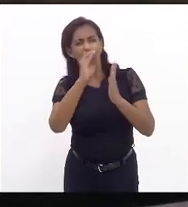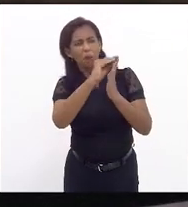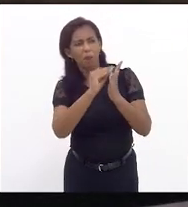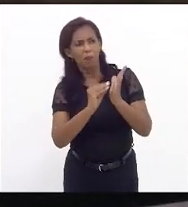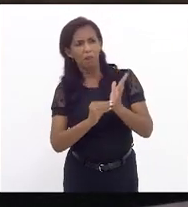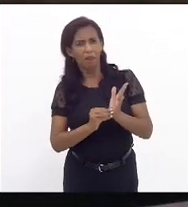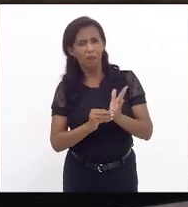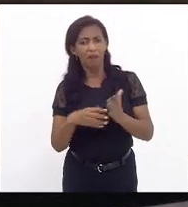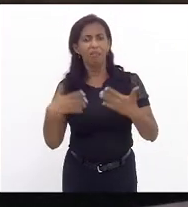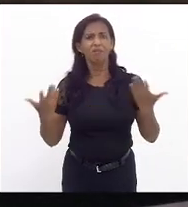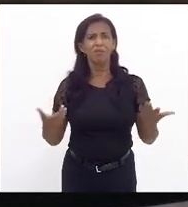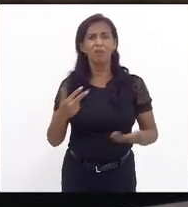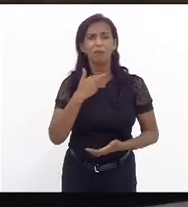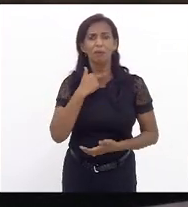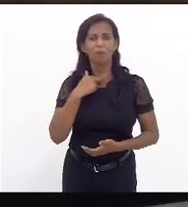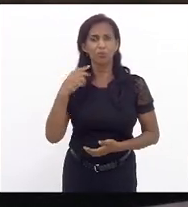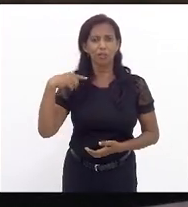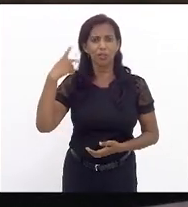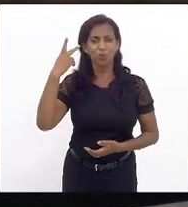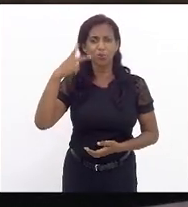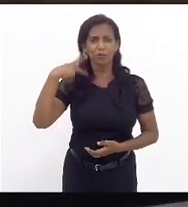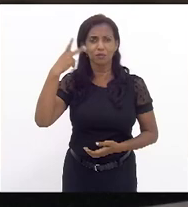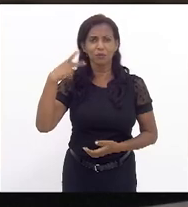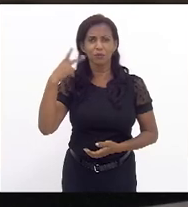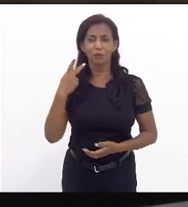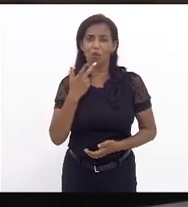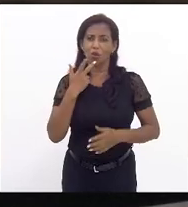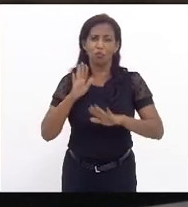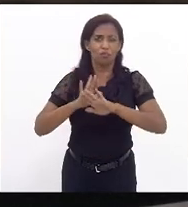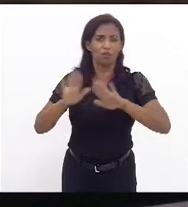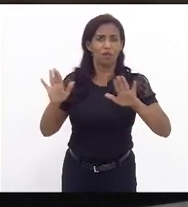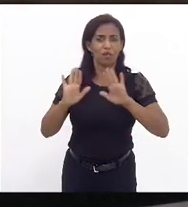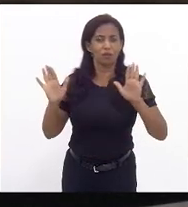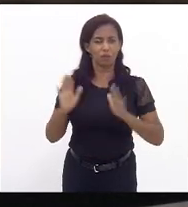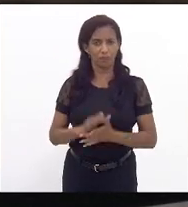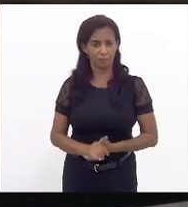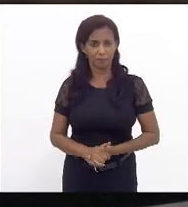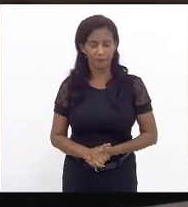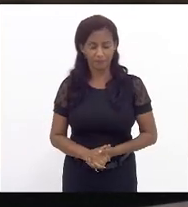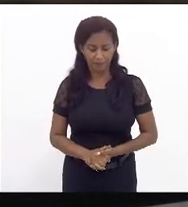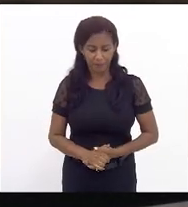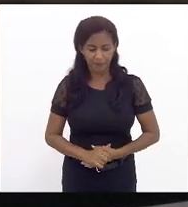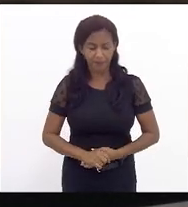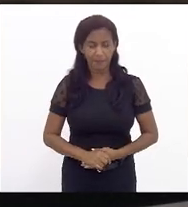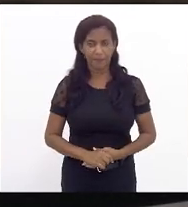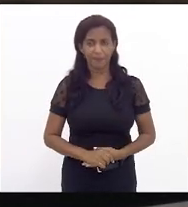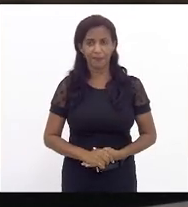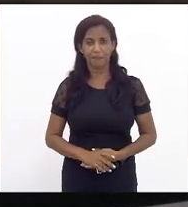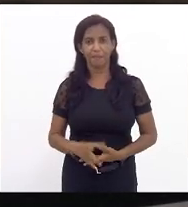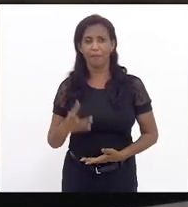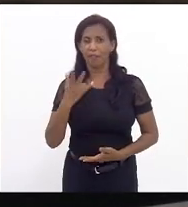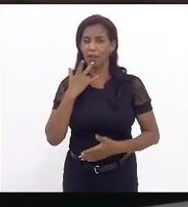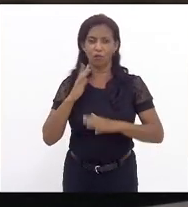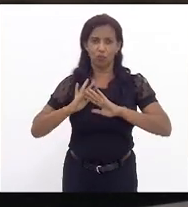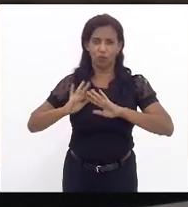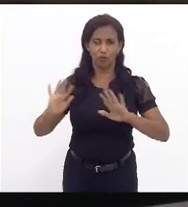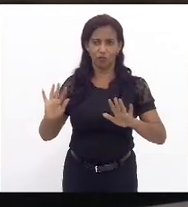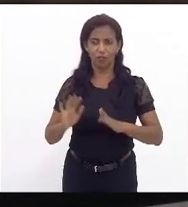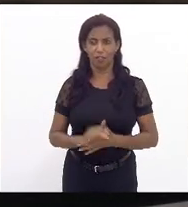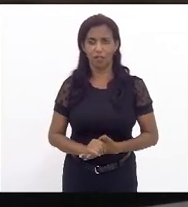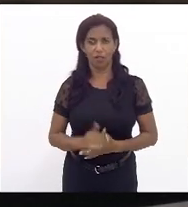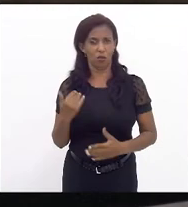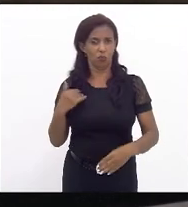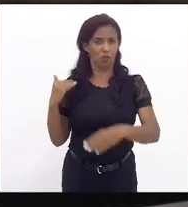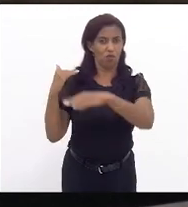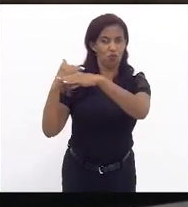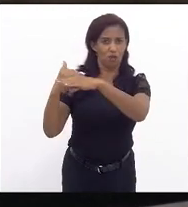nem de ser parlamentar. Eu não vou citar nome para não ofender o menino. Coitado. Isso eu não vou fazer. Isso eu não vou me